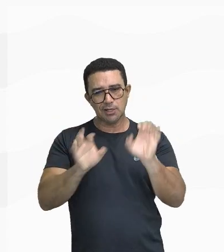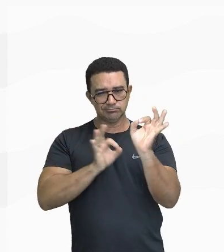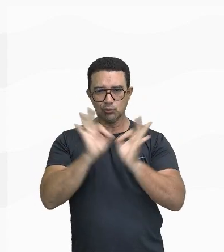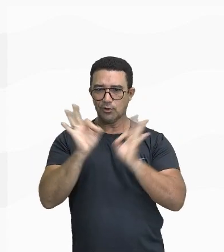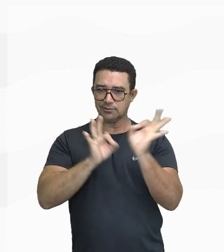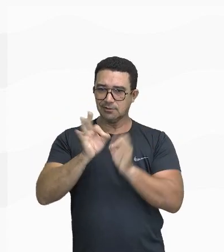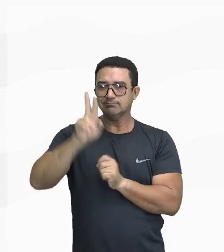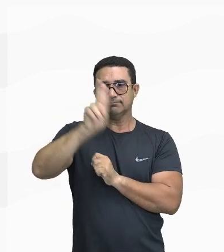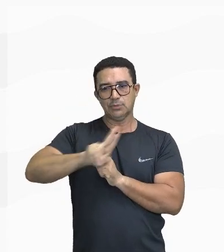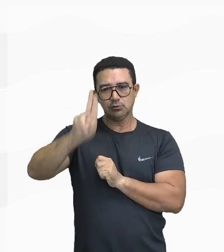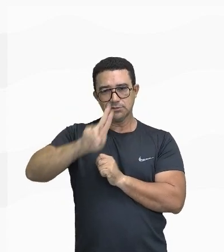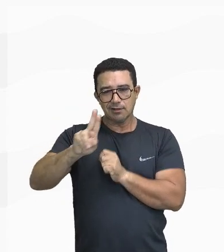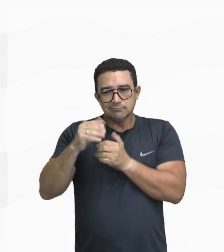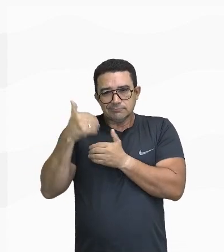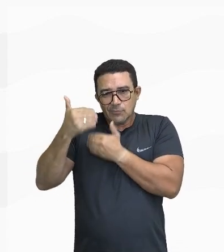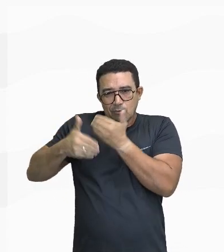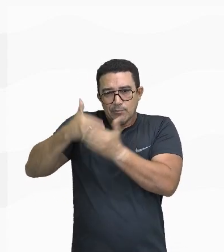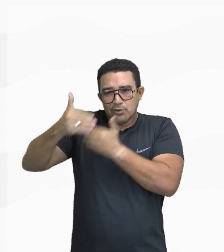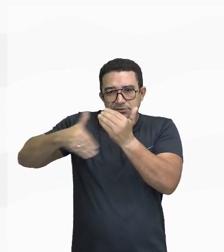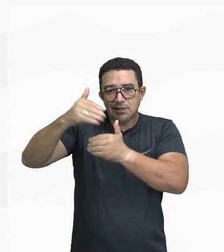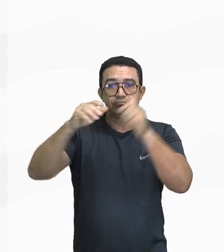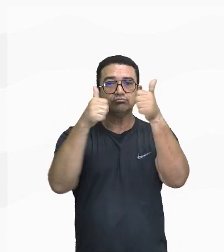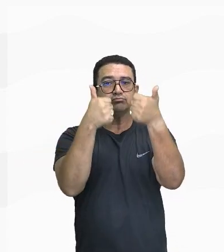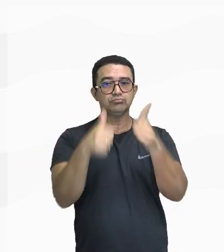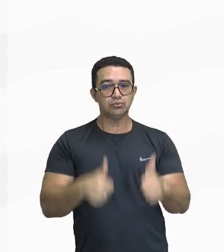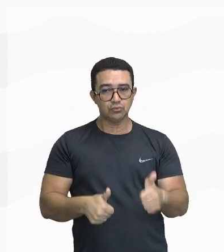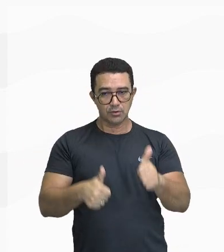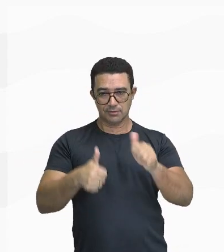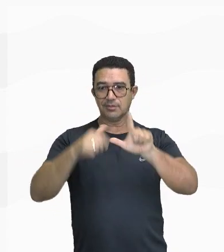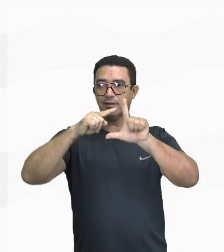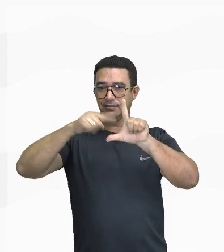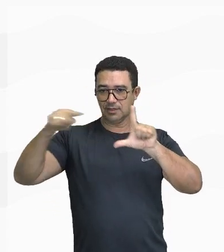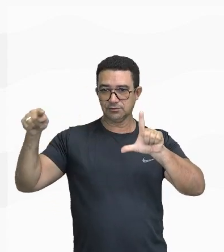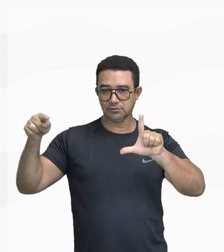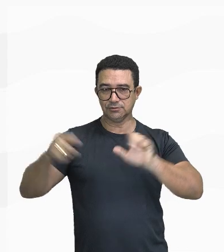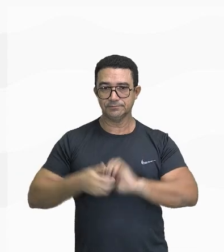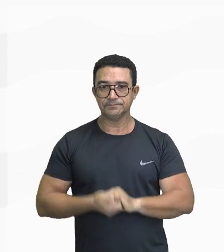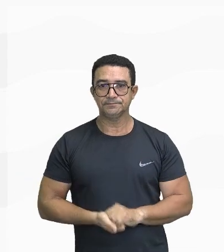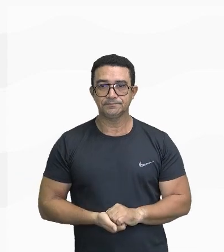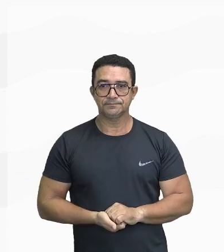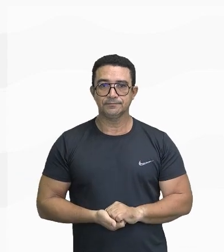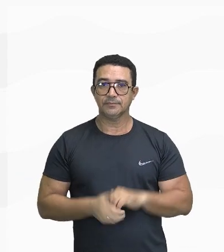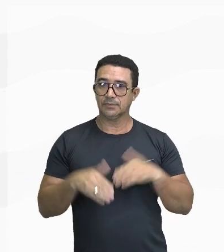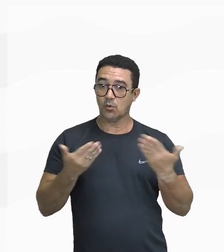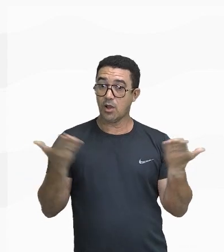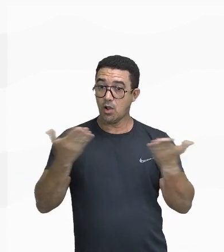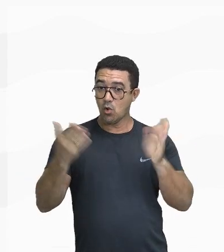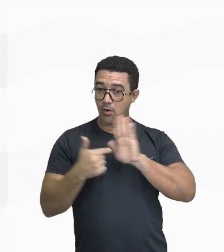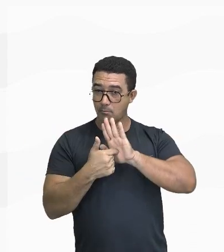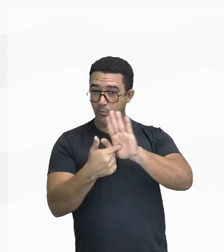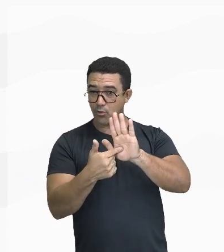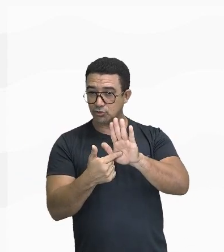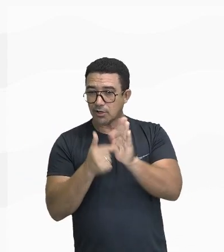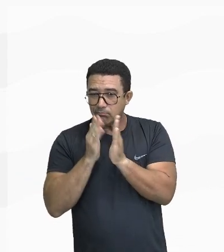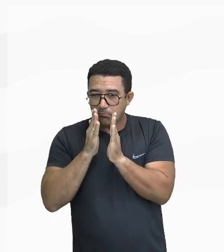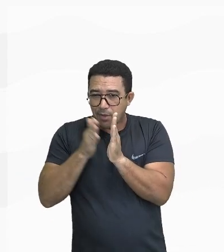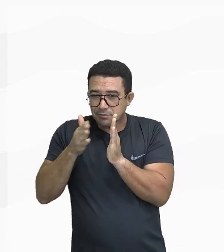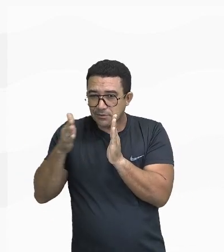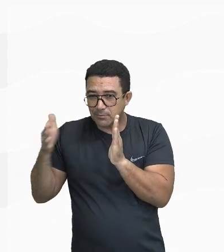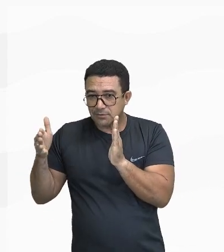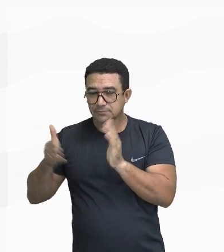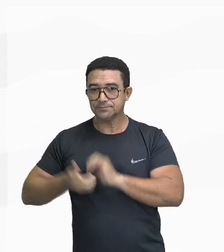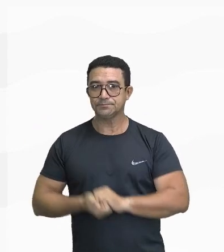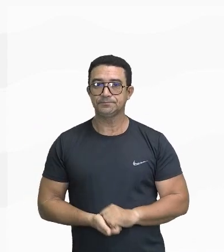para otimizar o processo de análise estatística. E então aí nós vamos agora mostrar esse passo a passo, tá?